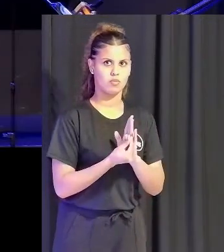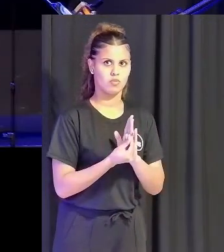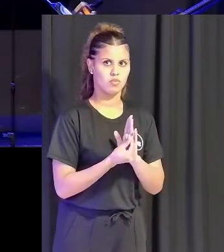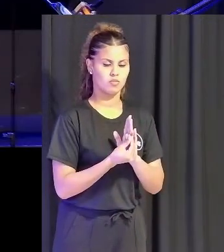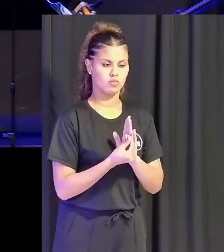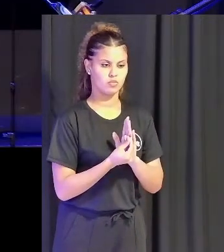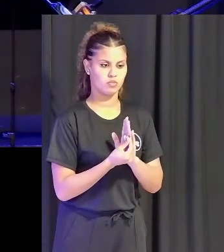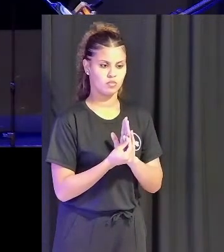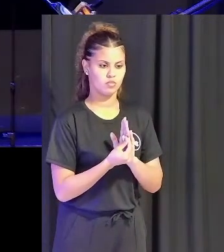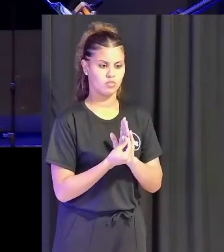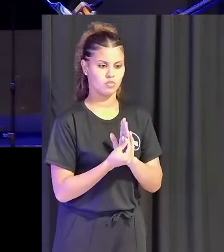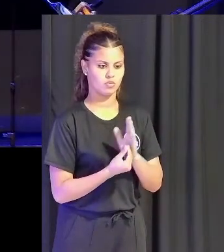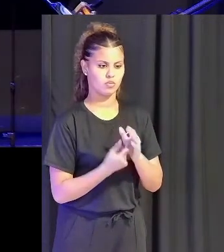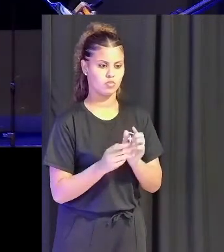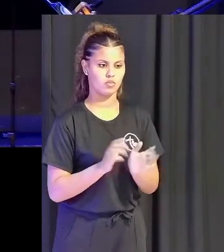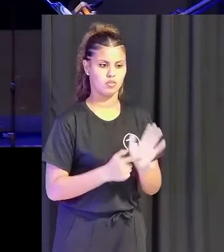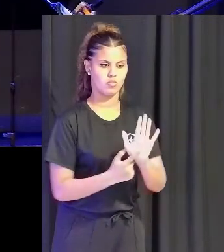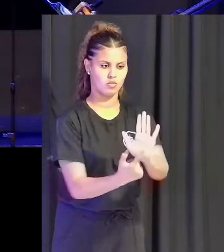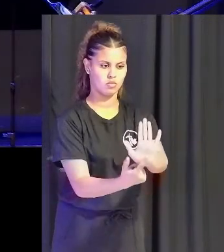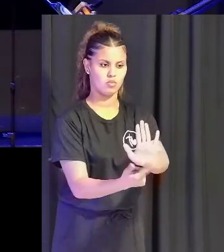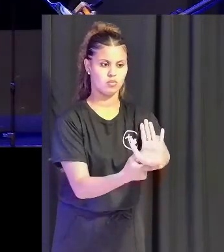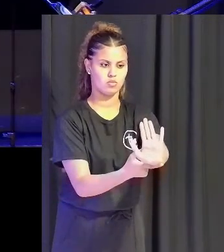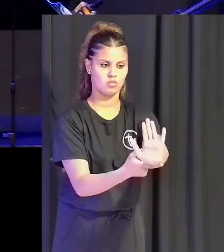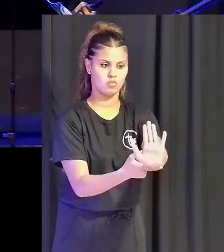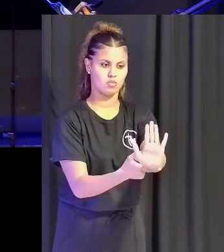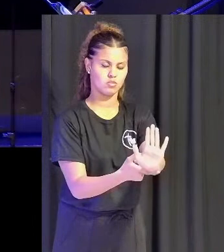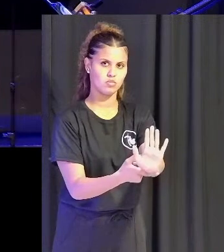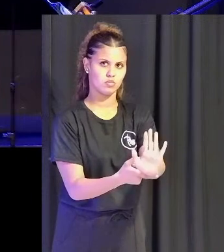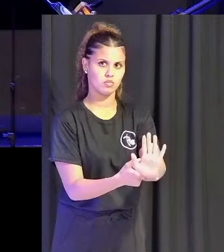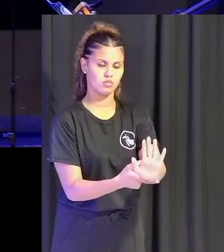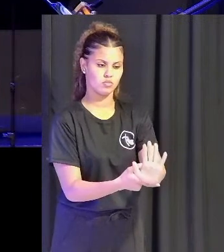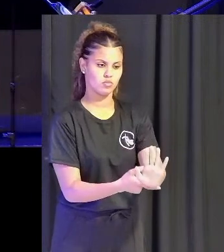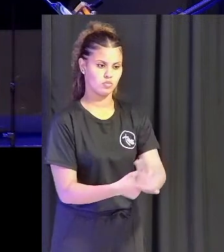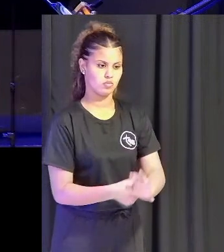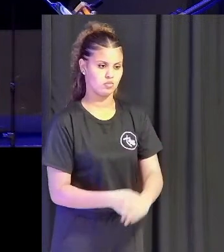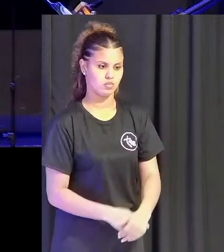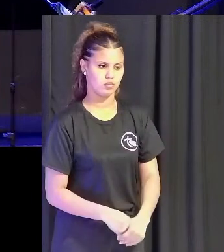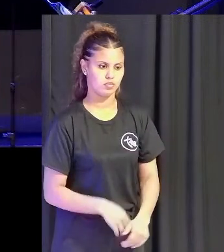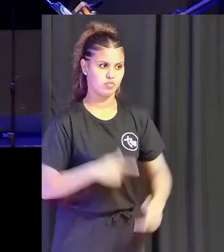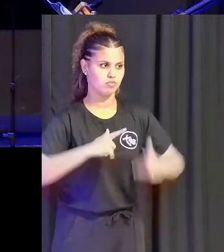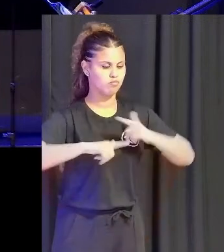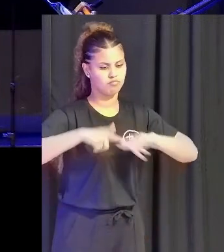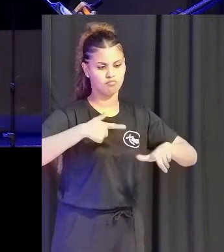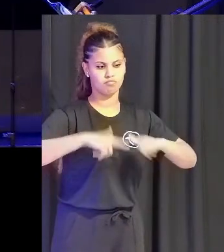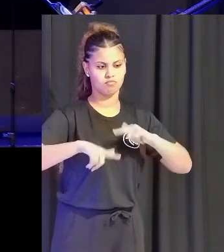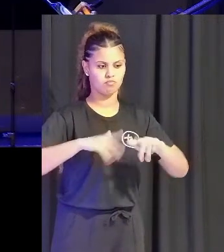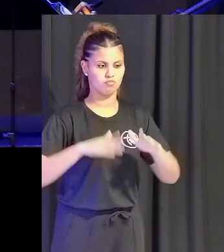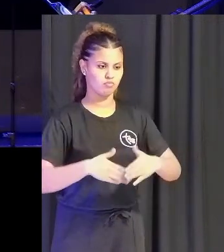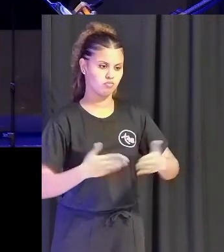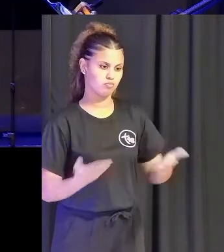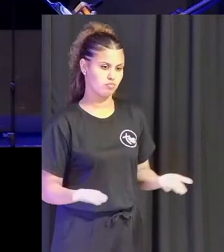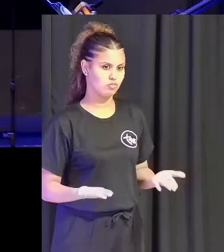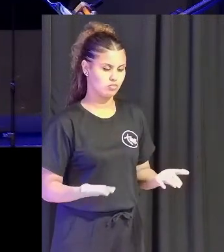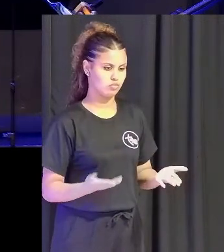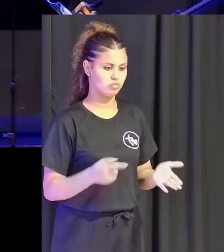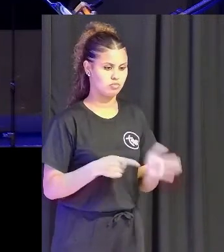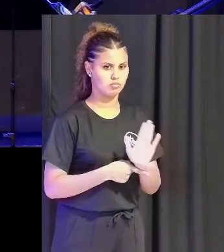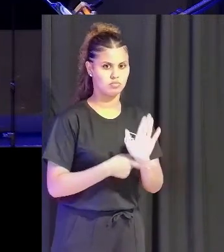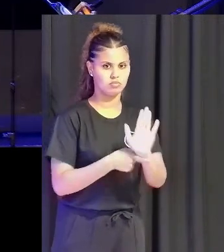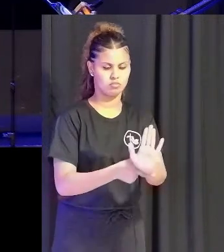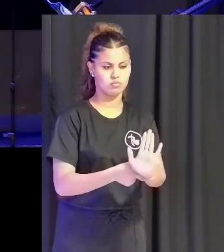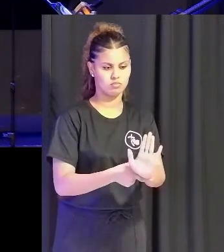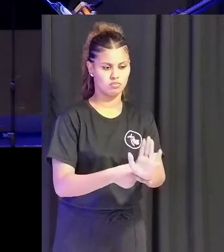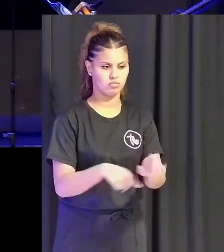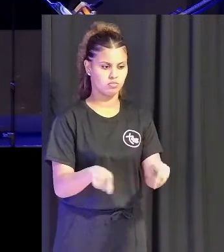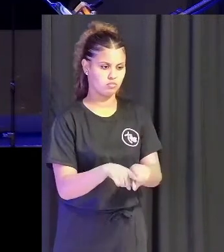a gente tem ajudado a eles. E um dos aspectos do nosso trabalho é ajudar a facilitar viagens